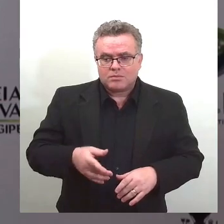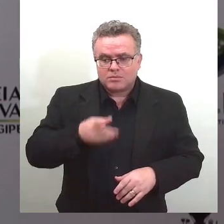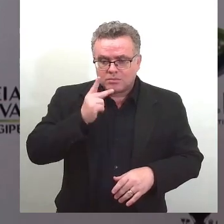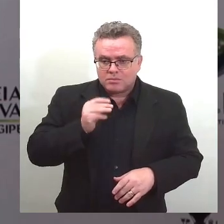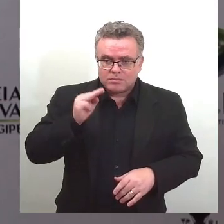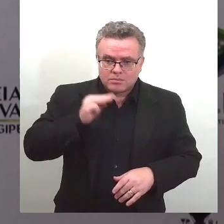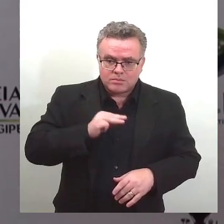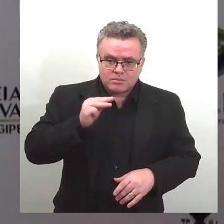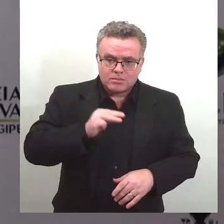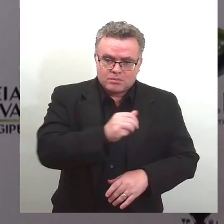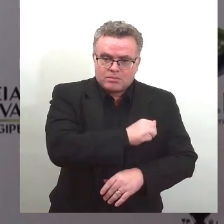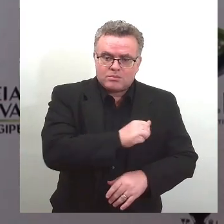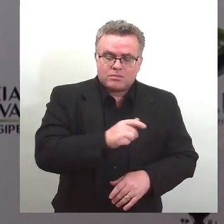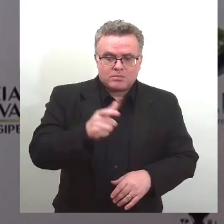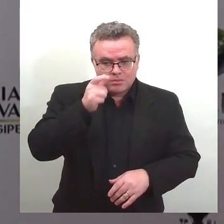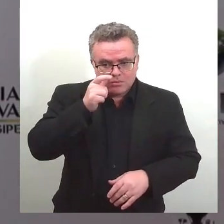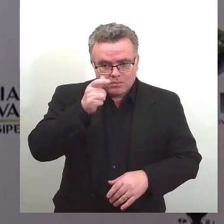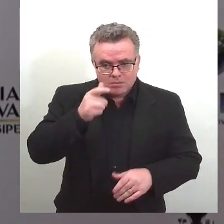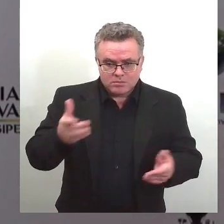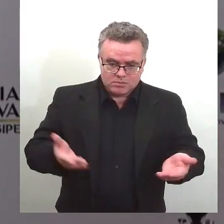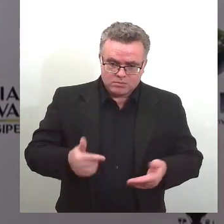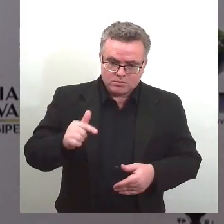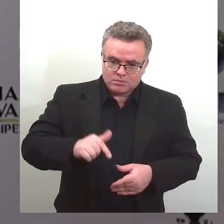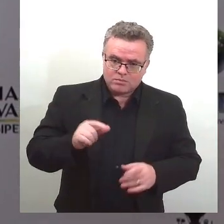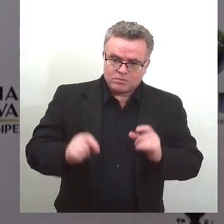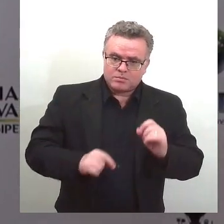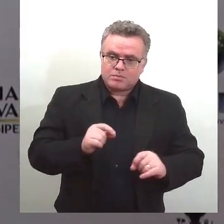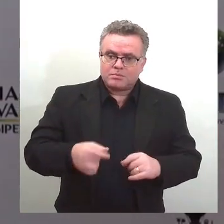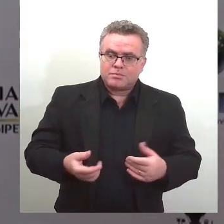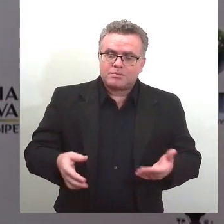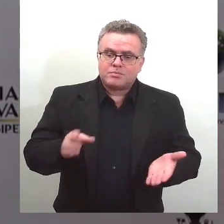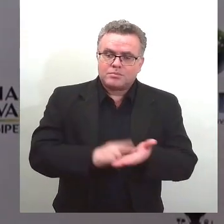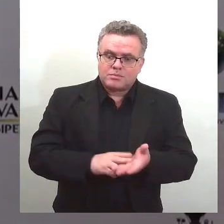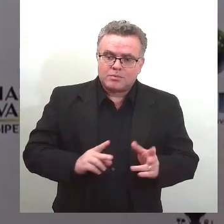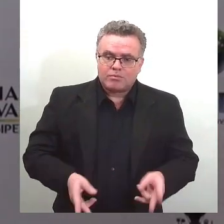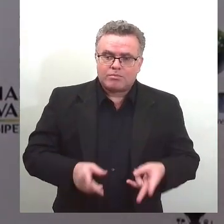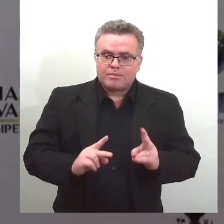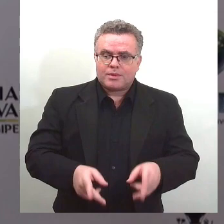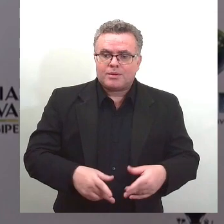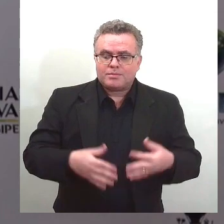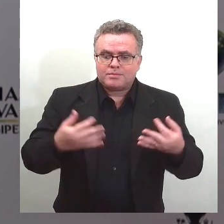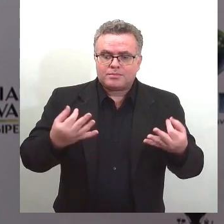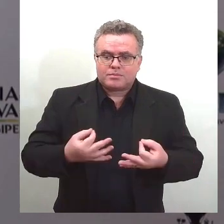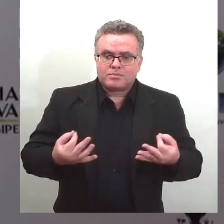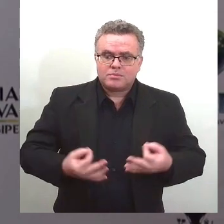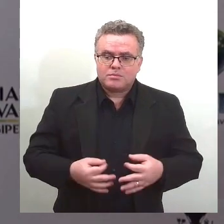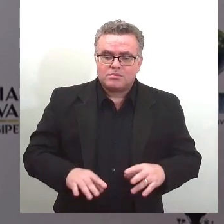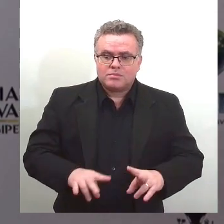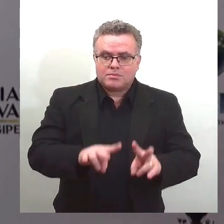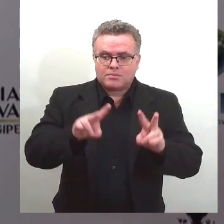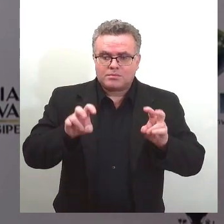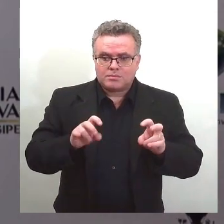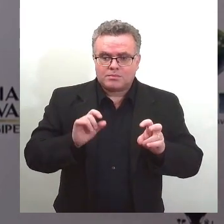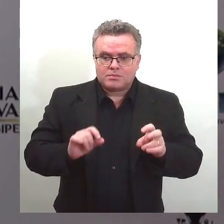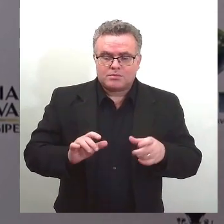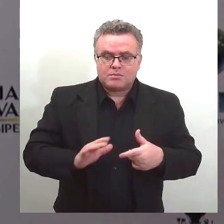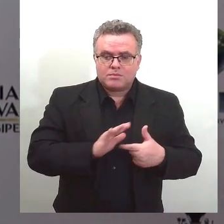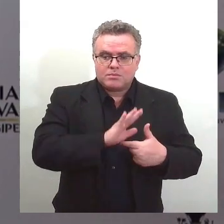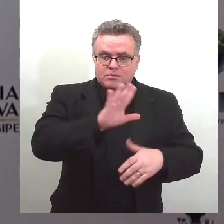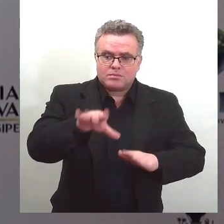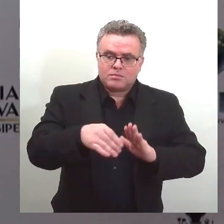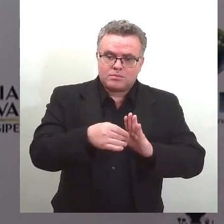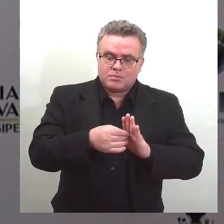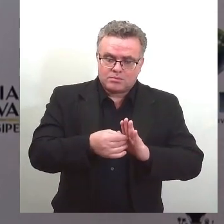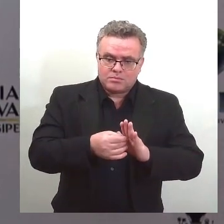sessão plenária das galerias, esse também foi basicamente o tema de abordagem no